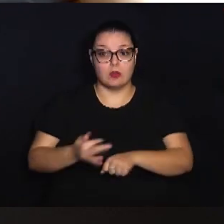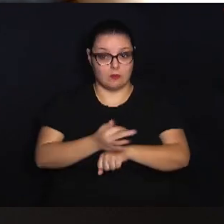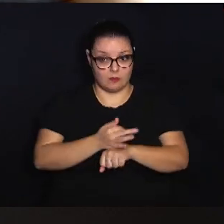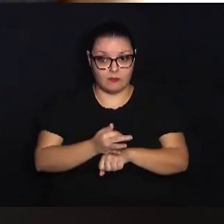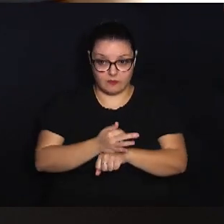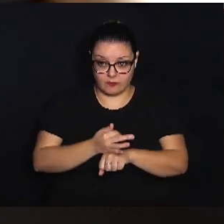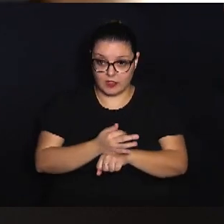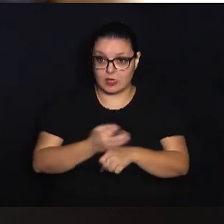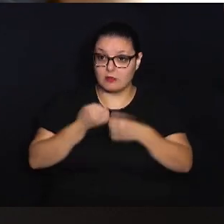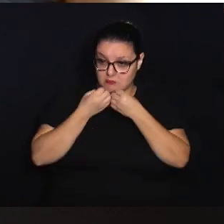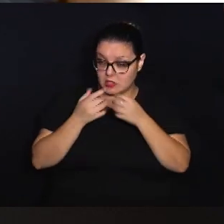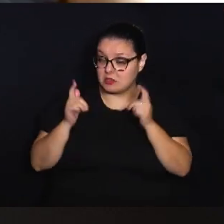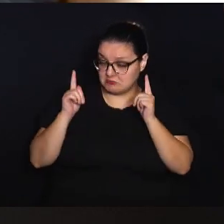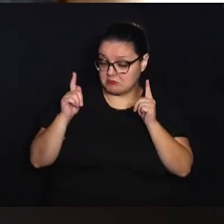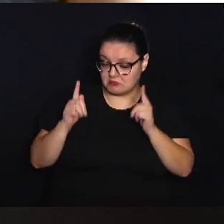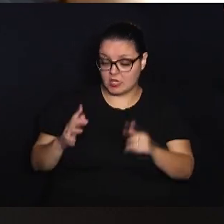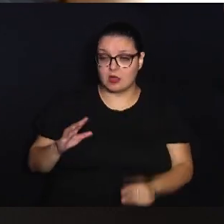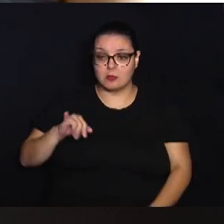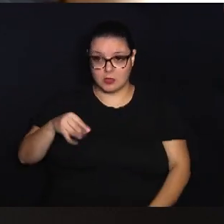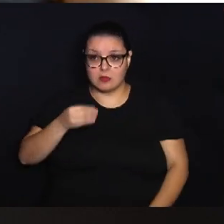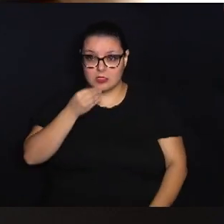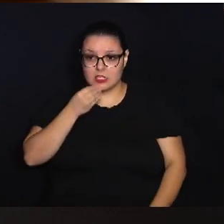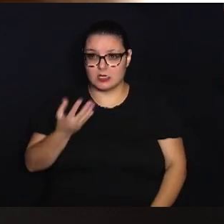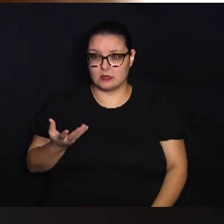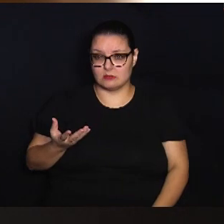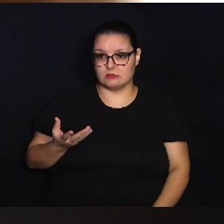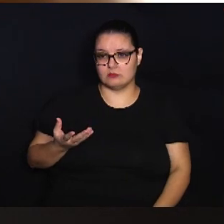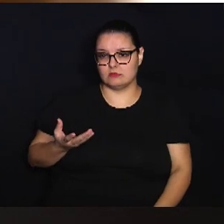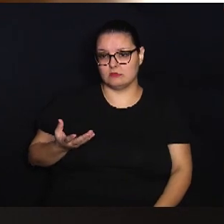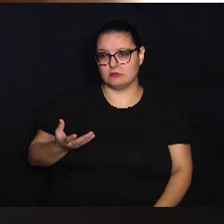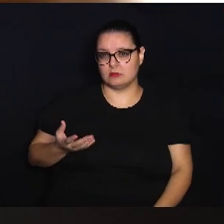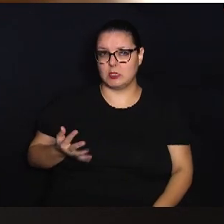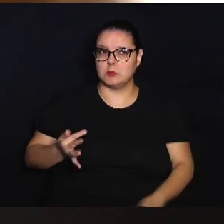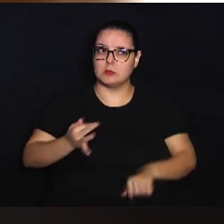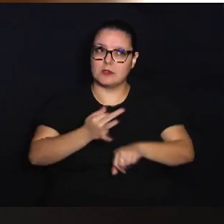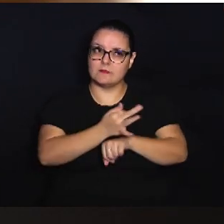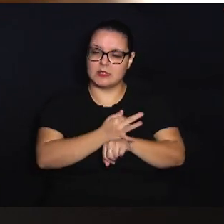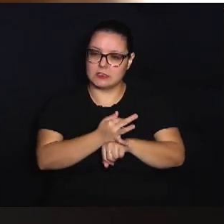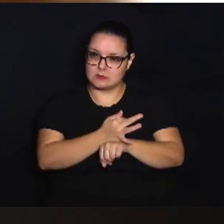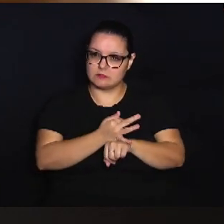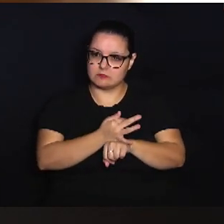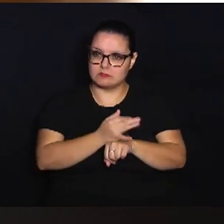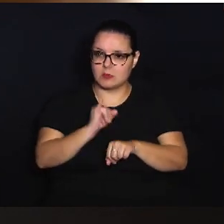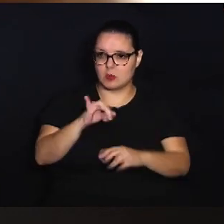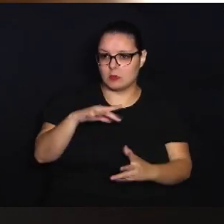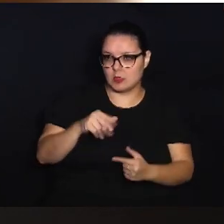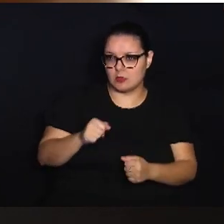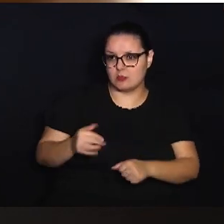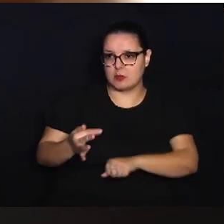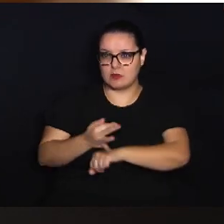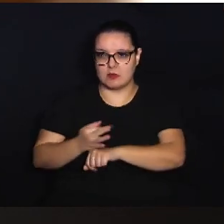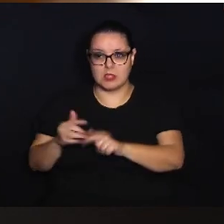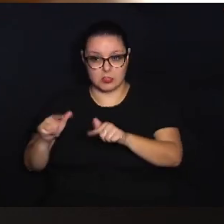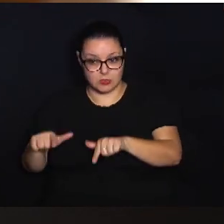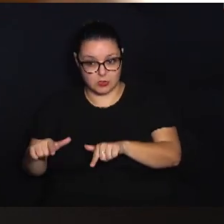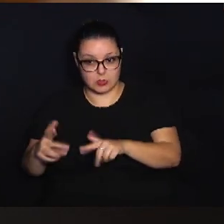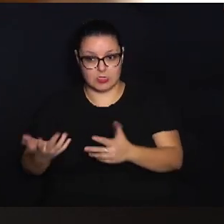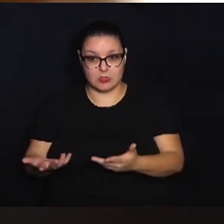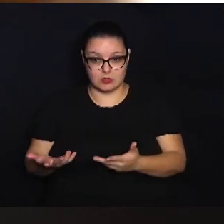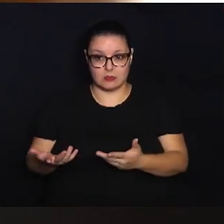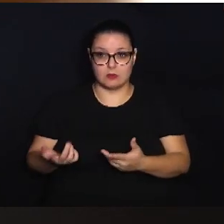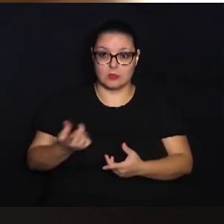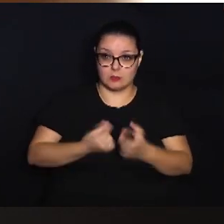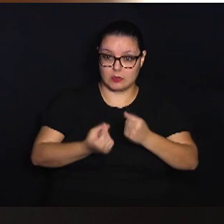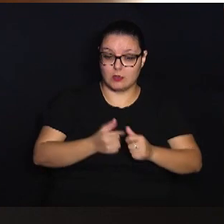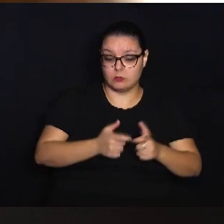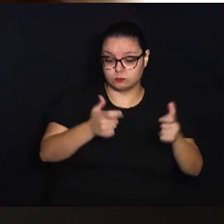toda férias, né, bem curtida, eu vou até tentar estratificar assim, em uma férias internacional, uma férias local, uma férias